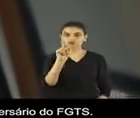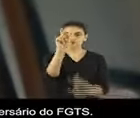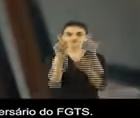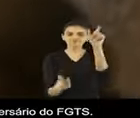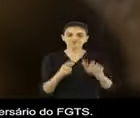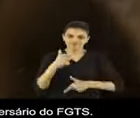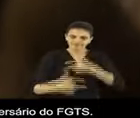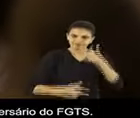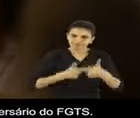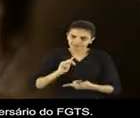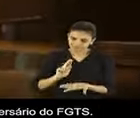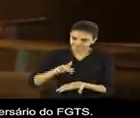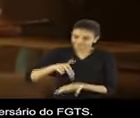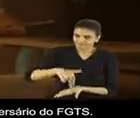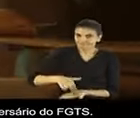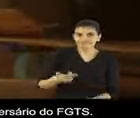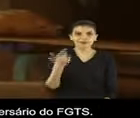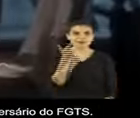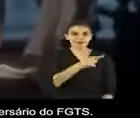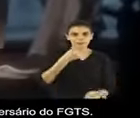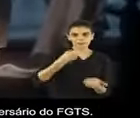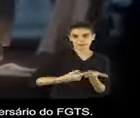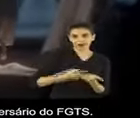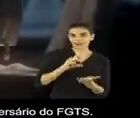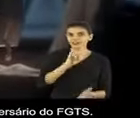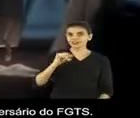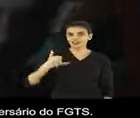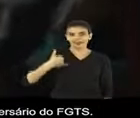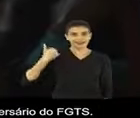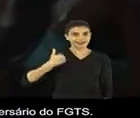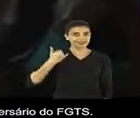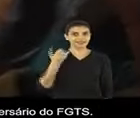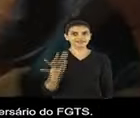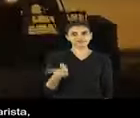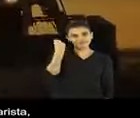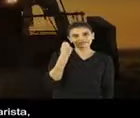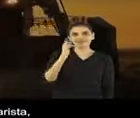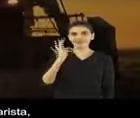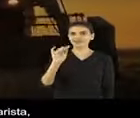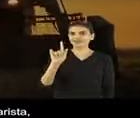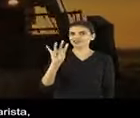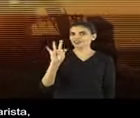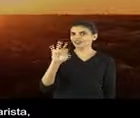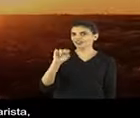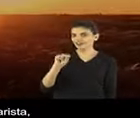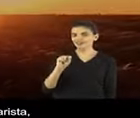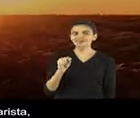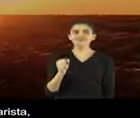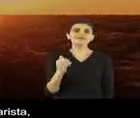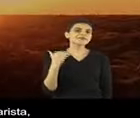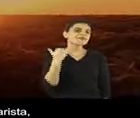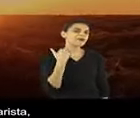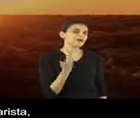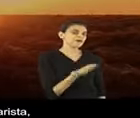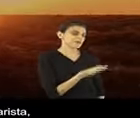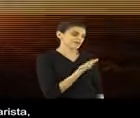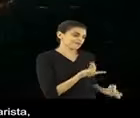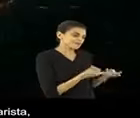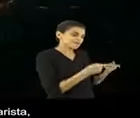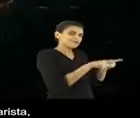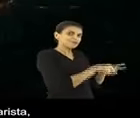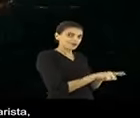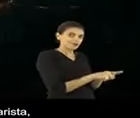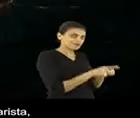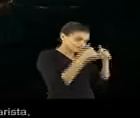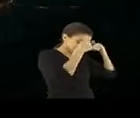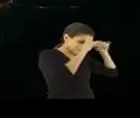a 7 milhões de trabalhadores por meio do saque aniversário do FGTS. O banco que está cada vez mais próximo do agricultor e